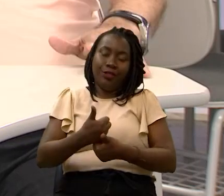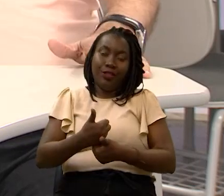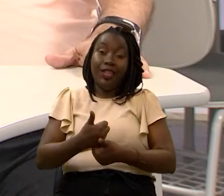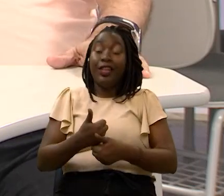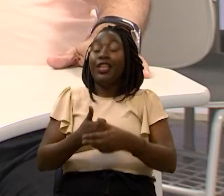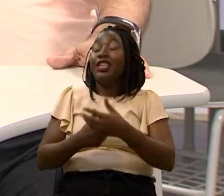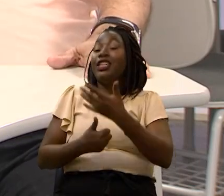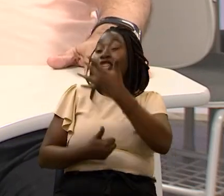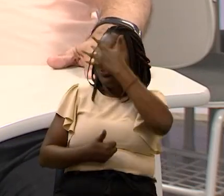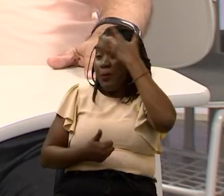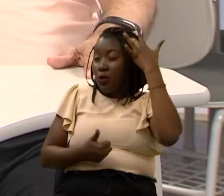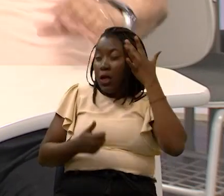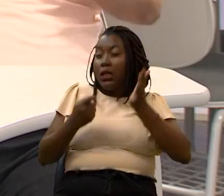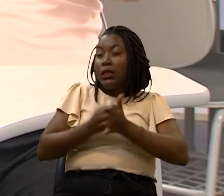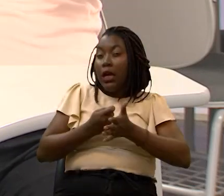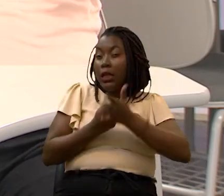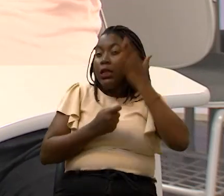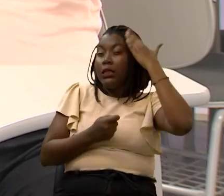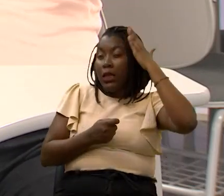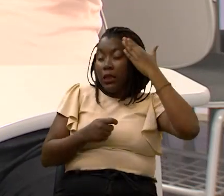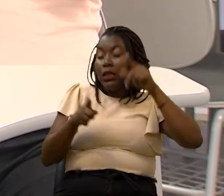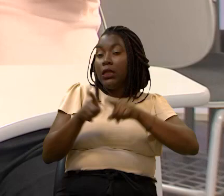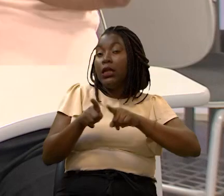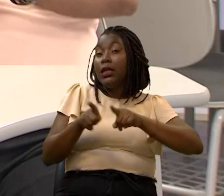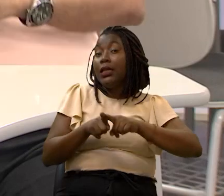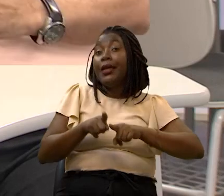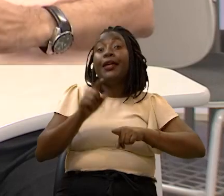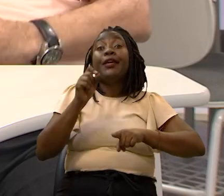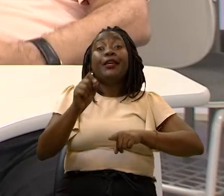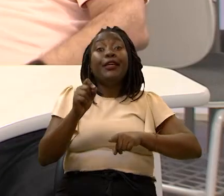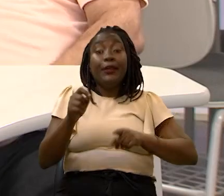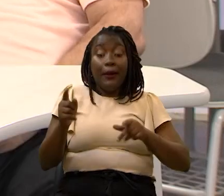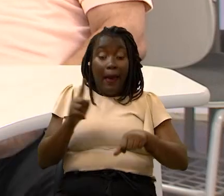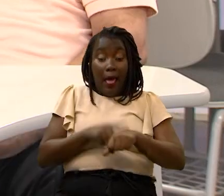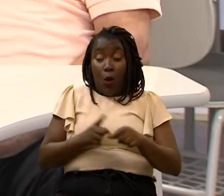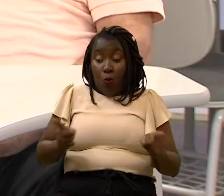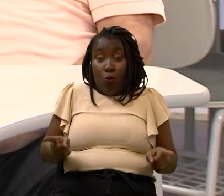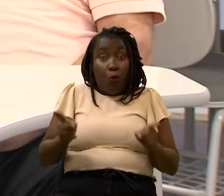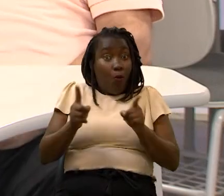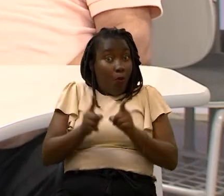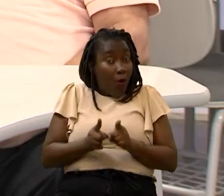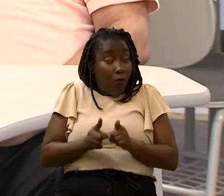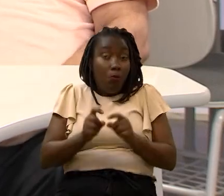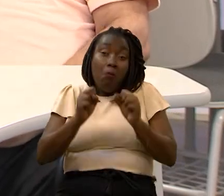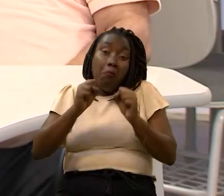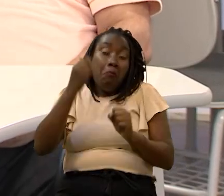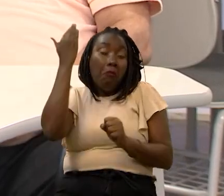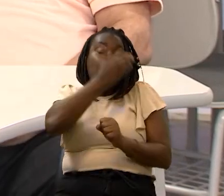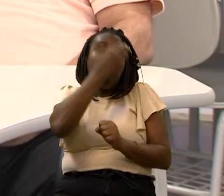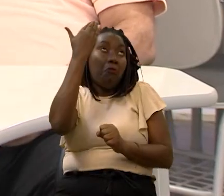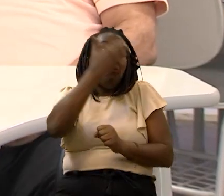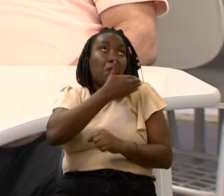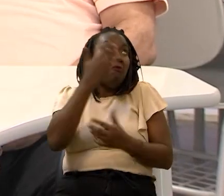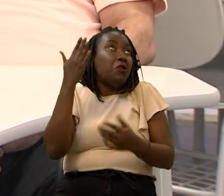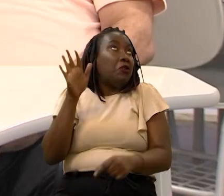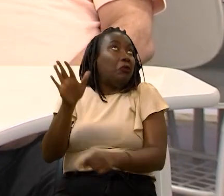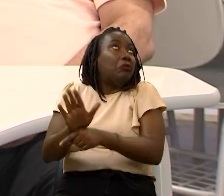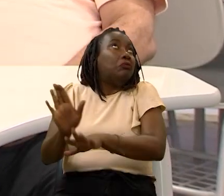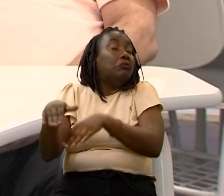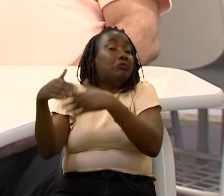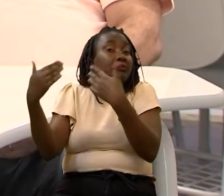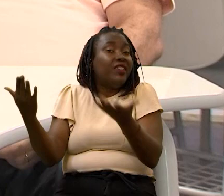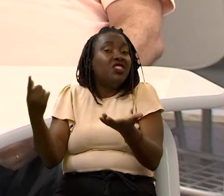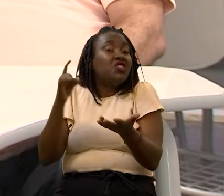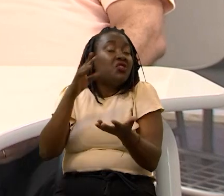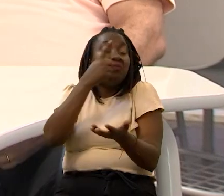estou substituindo. E o que muitas pessoas têm que entender também, professor, é que a curto prazo pode ser que ninguém veja o resultado disso,